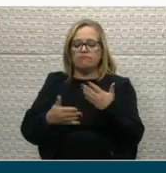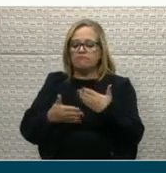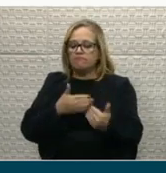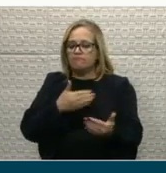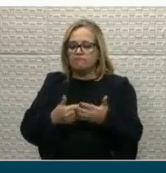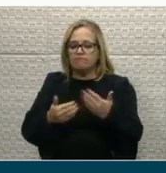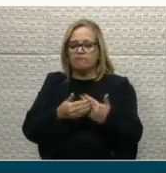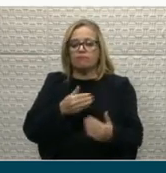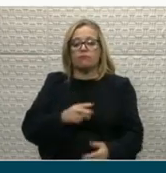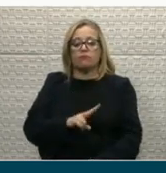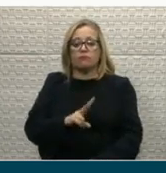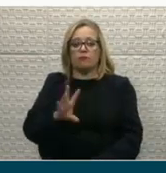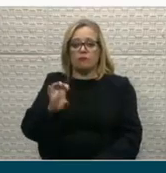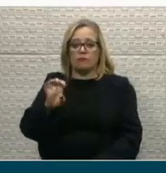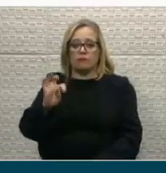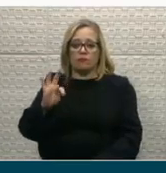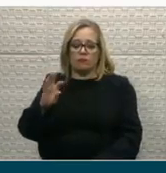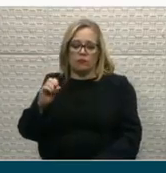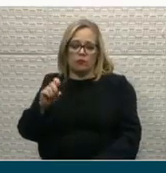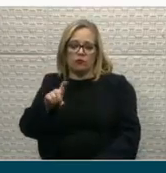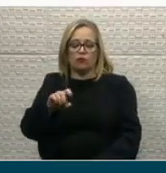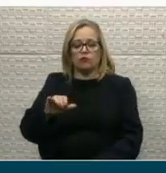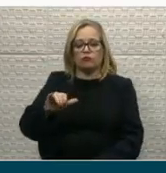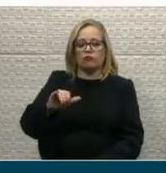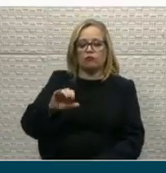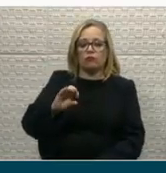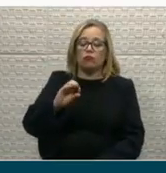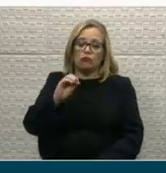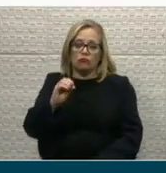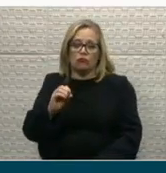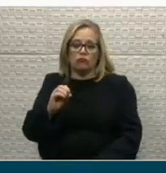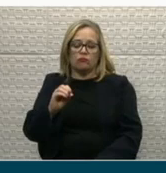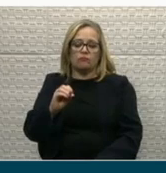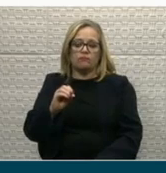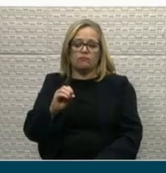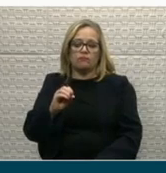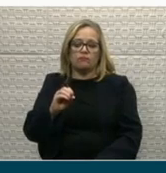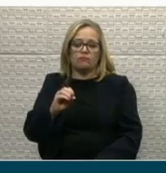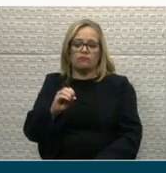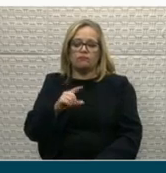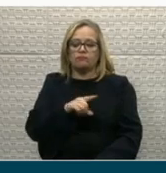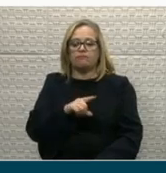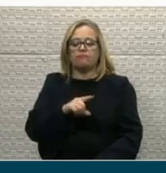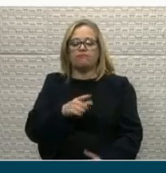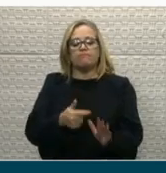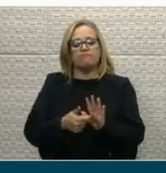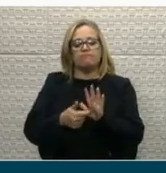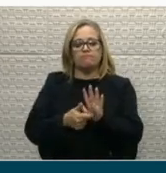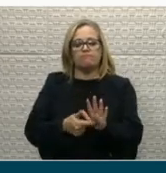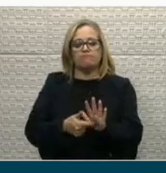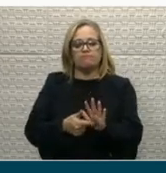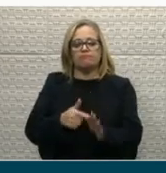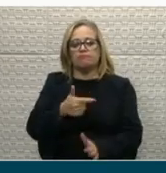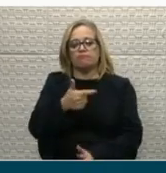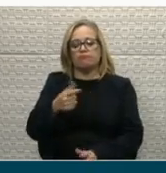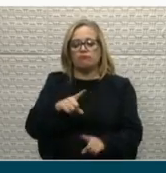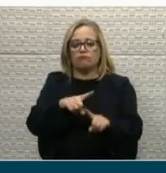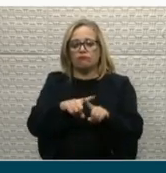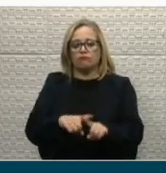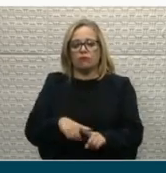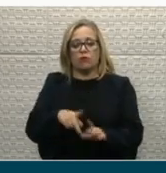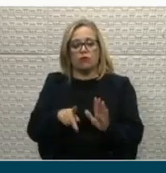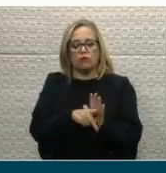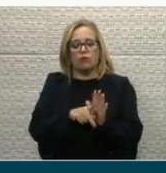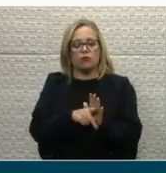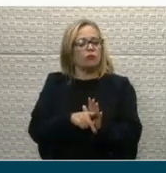qualquer vetor nessa forma x0, com x1 real não nulo, a sua imagem é duas vezes esse